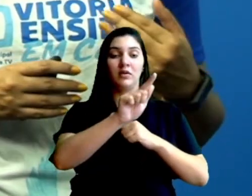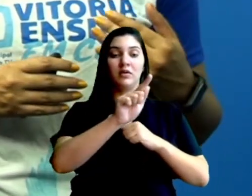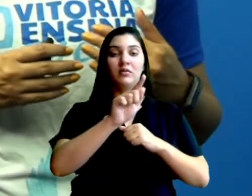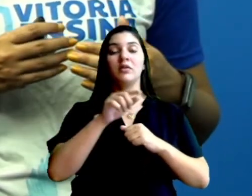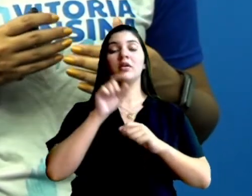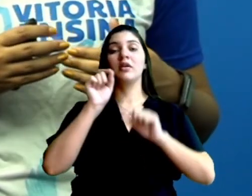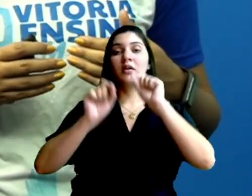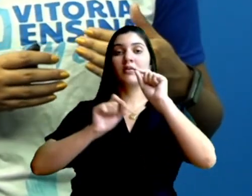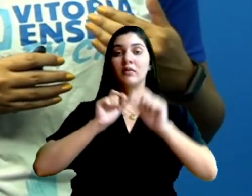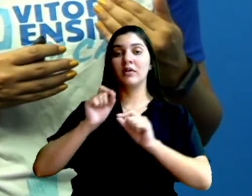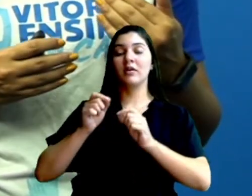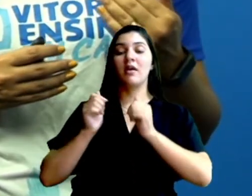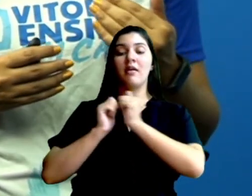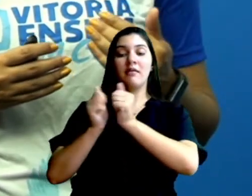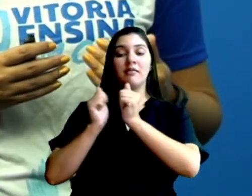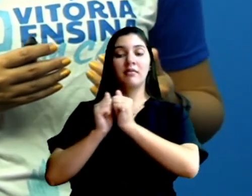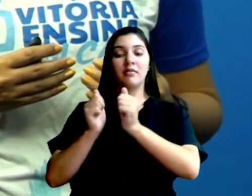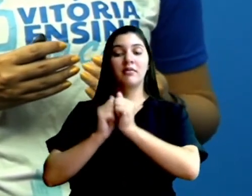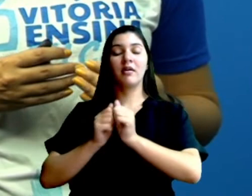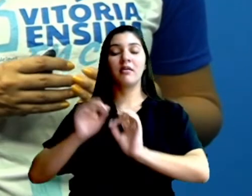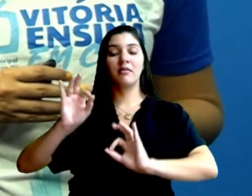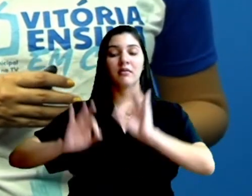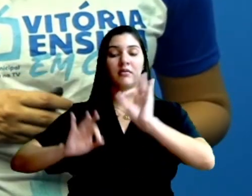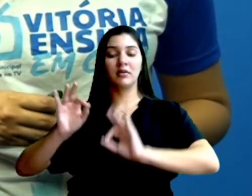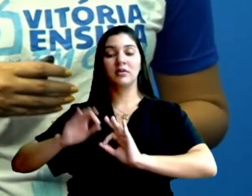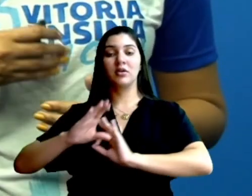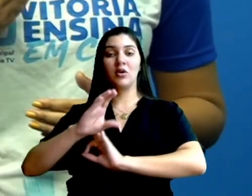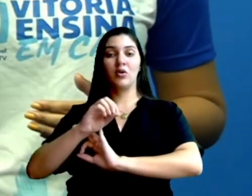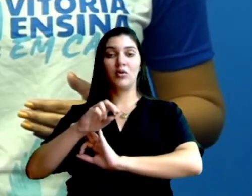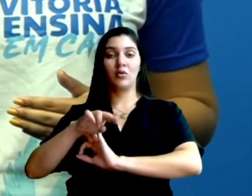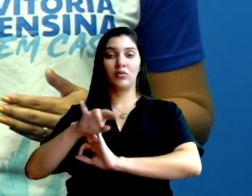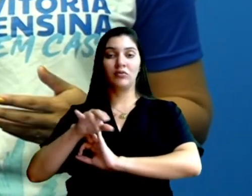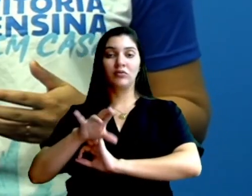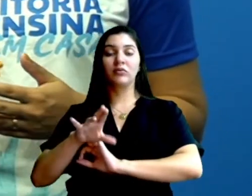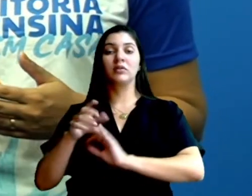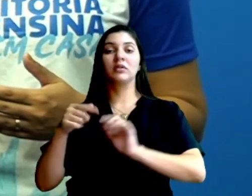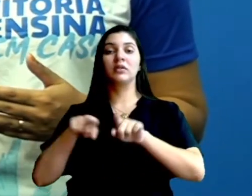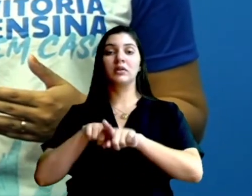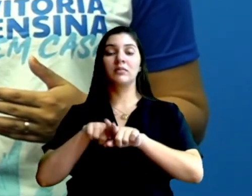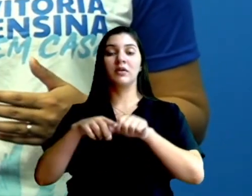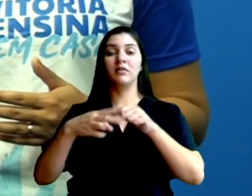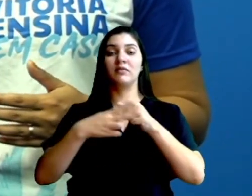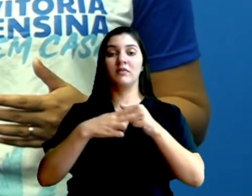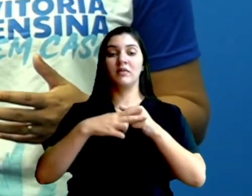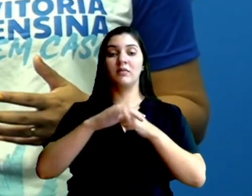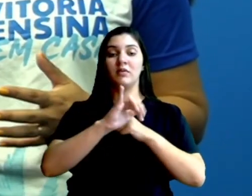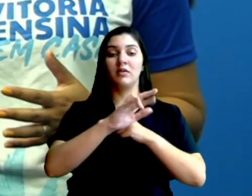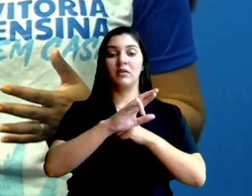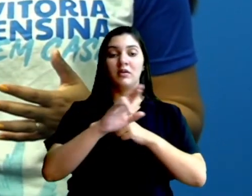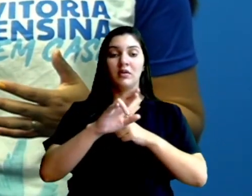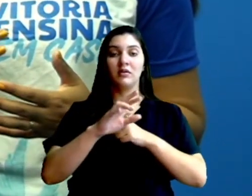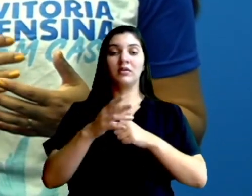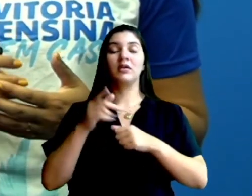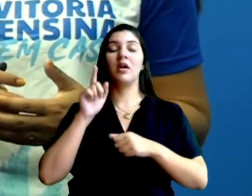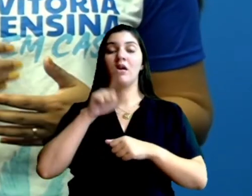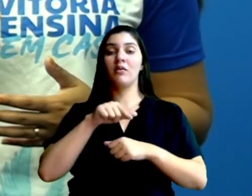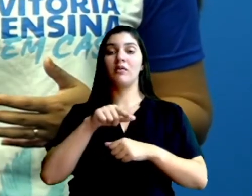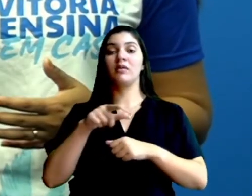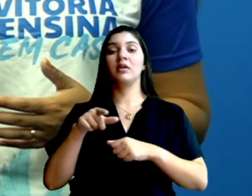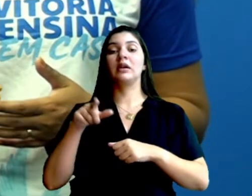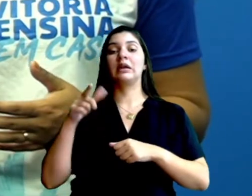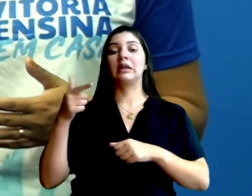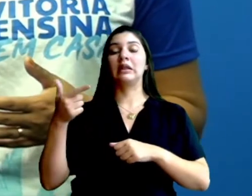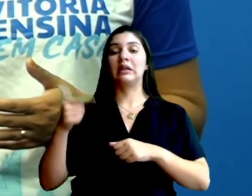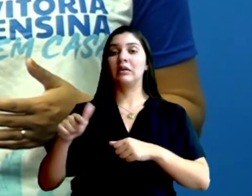são aqueles que seguem um padrão de conjugação, e temos os verbos irregulares, que são aqueles